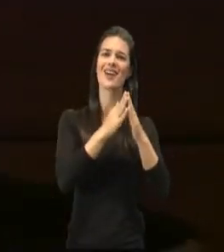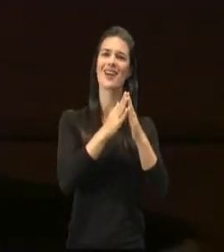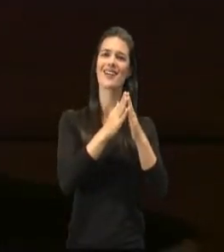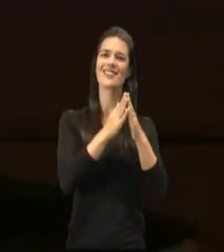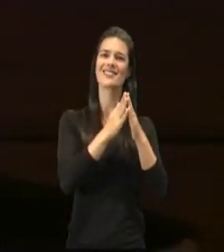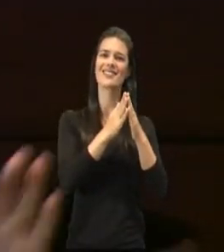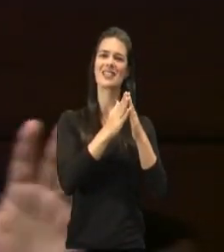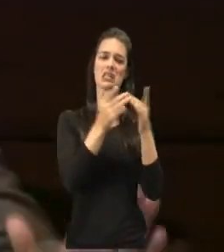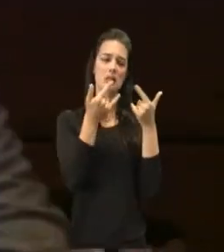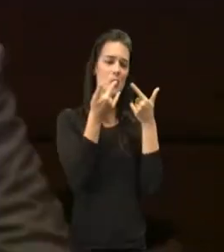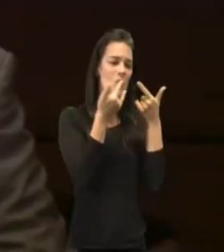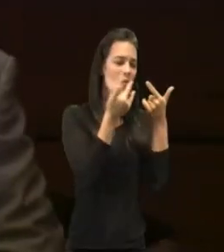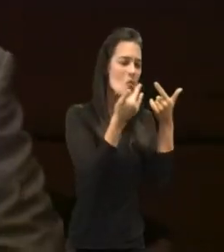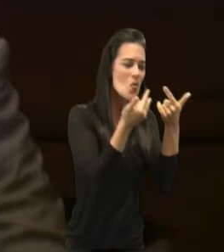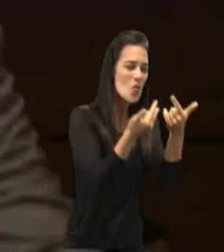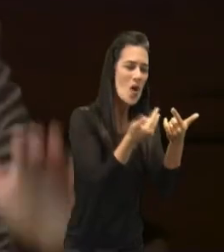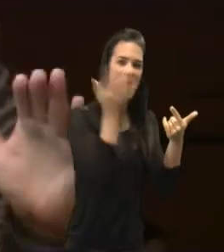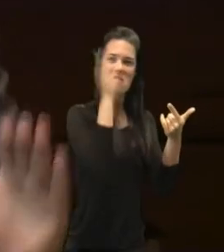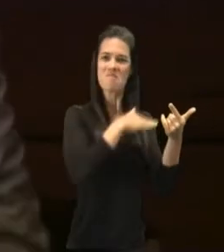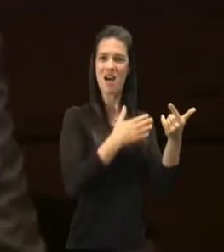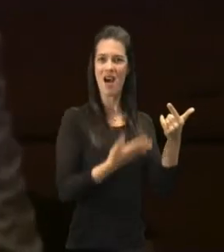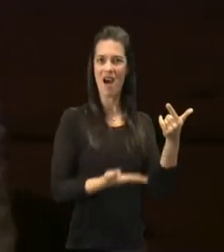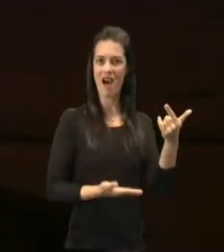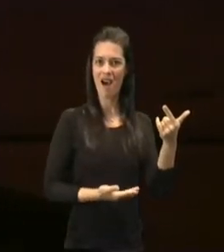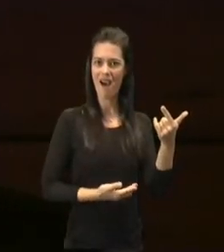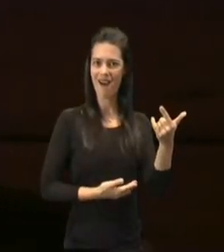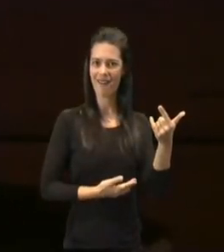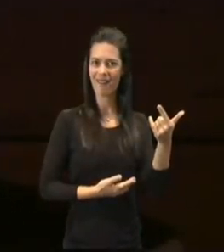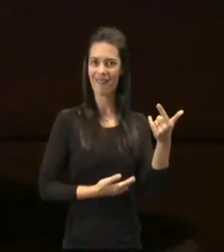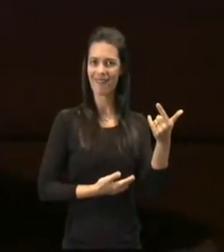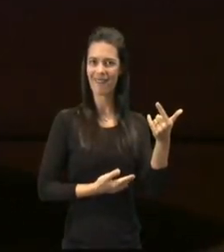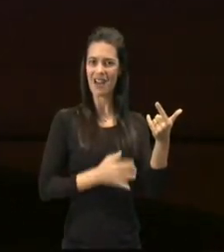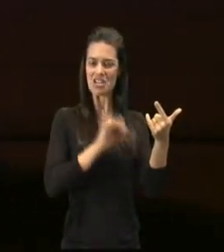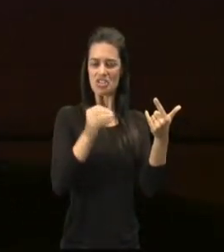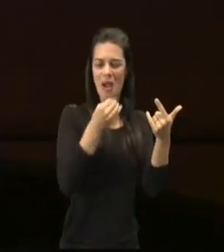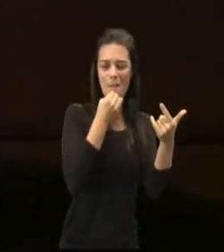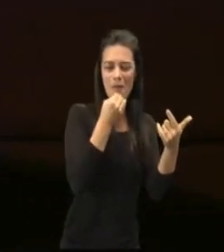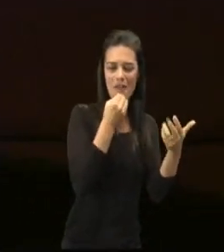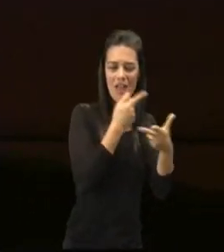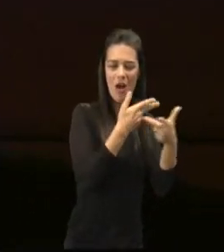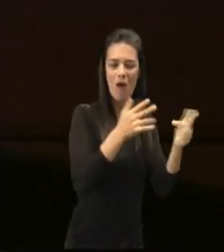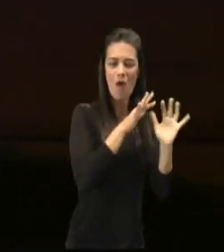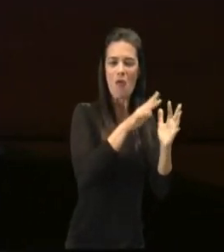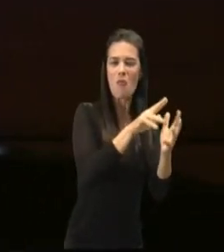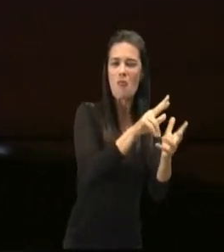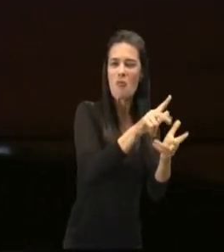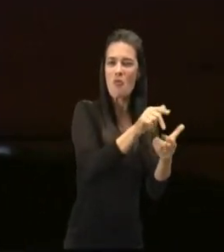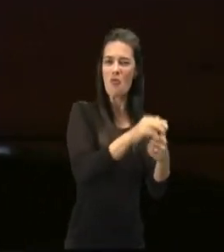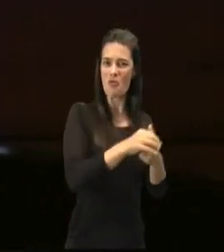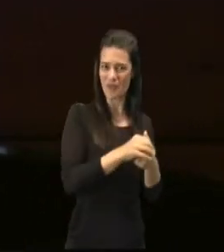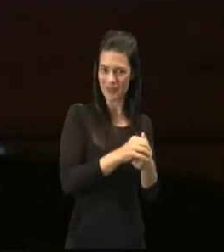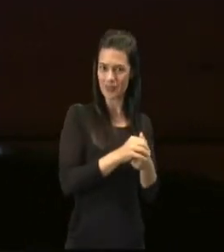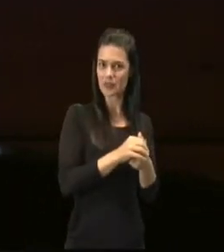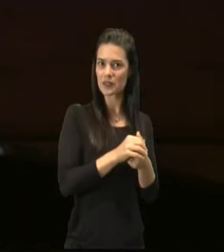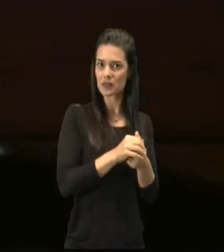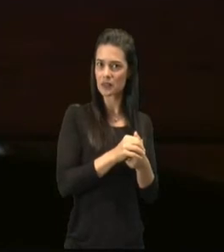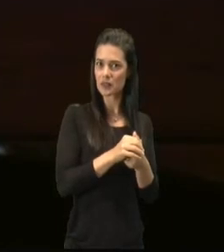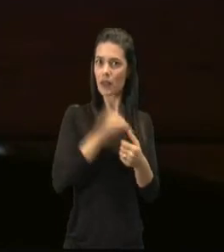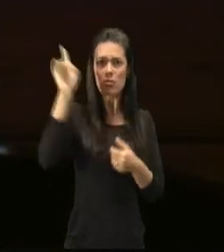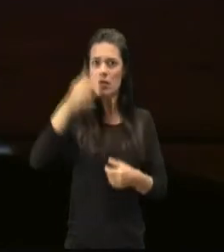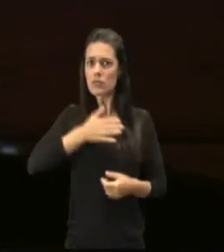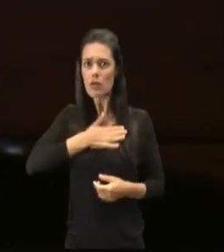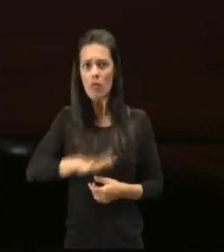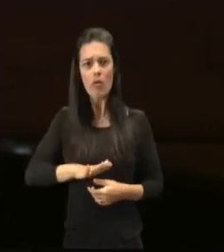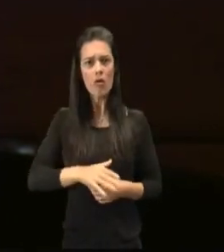do mal, de brincar com aquilo que Deus abomina. Por isso o texto bíblico que nós estamos aqui, no capítulo